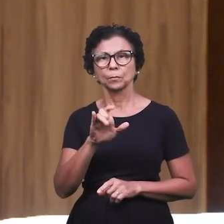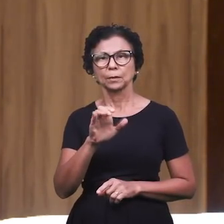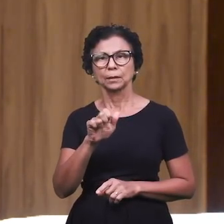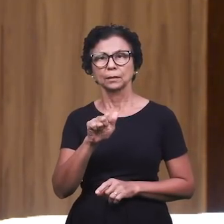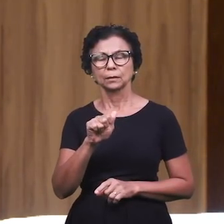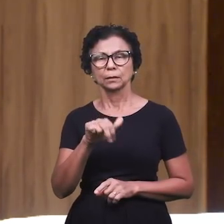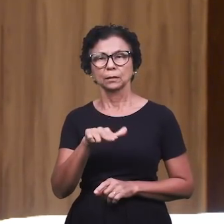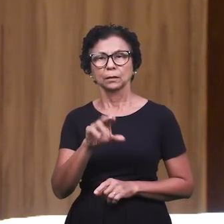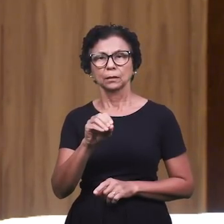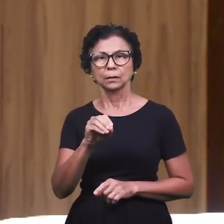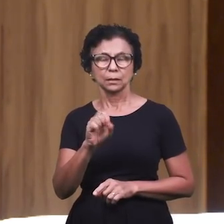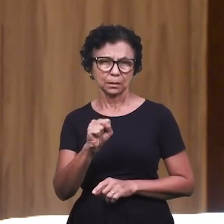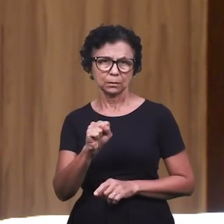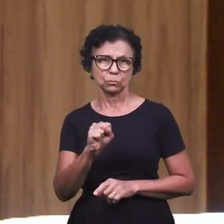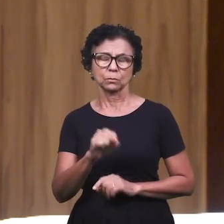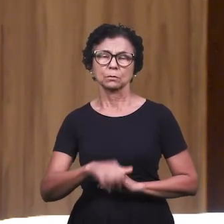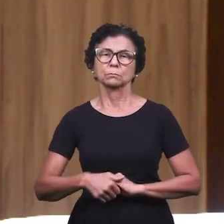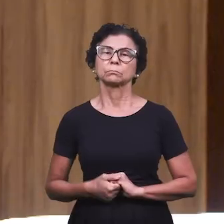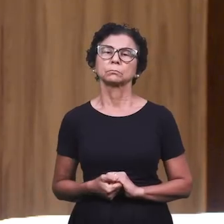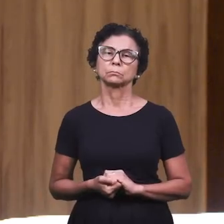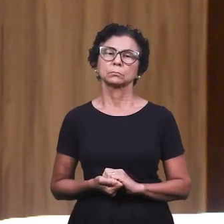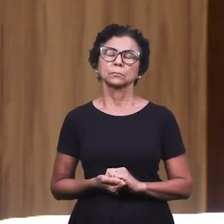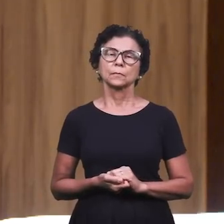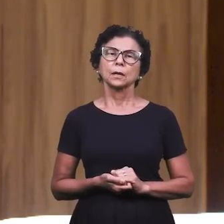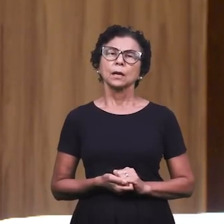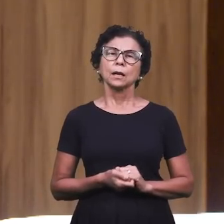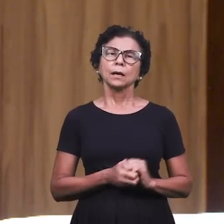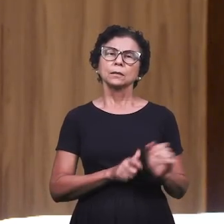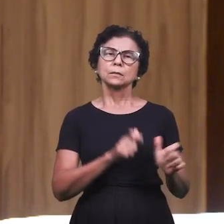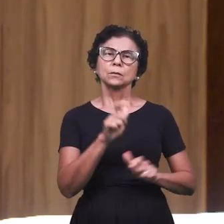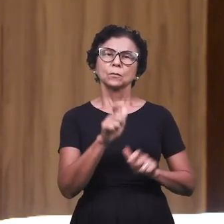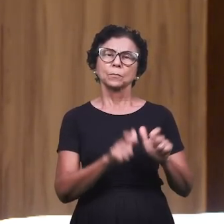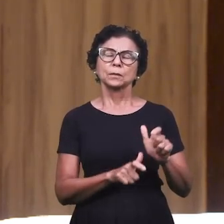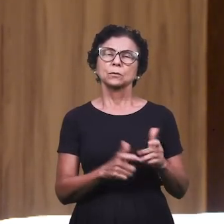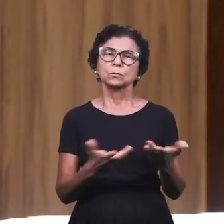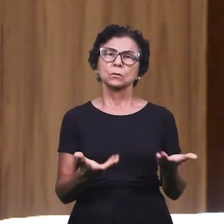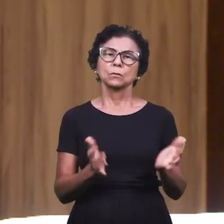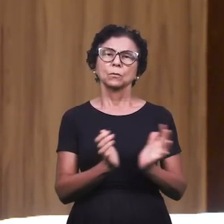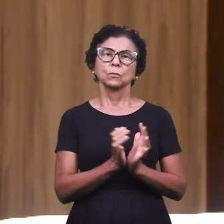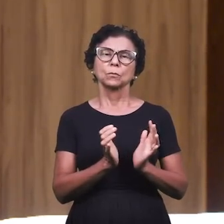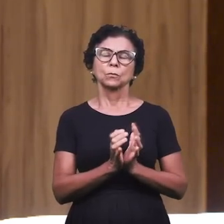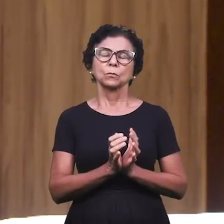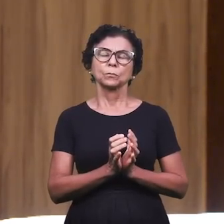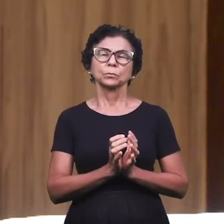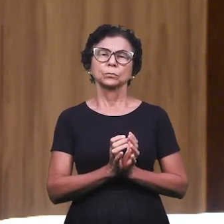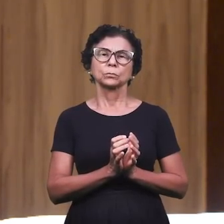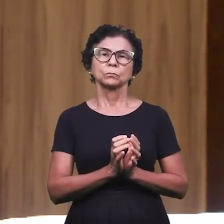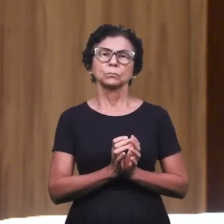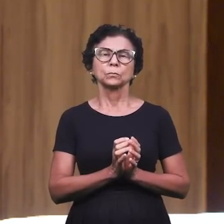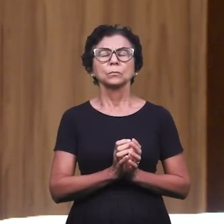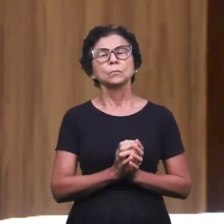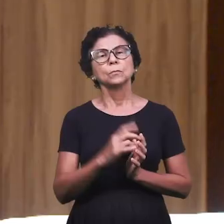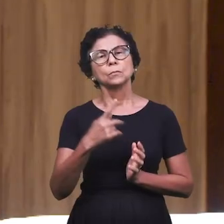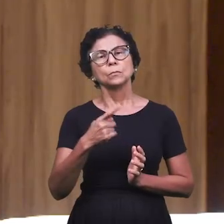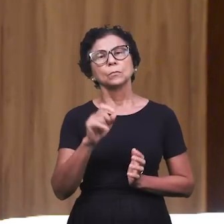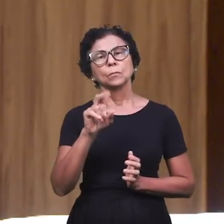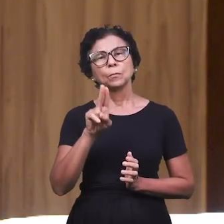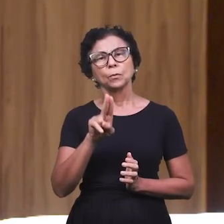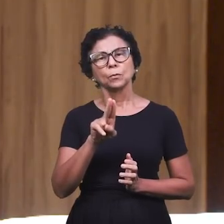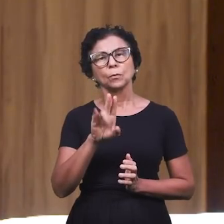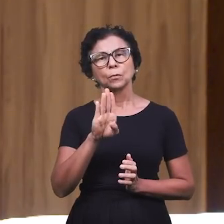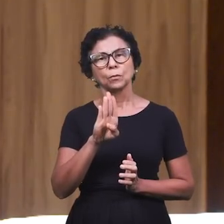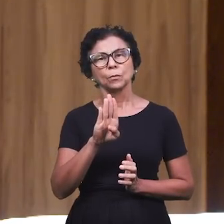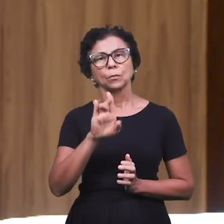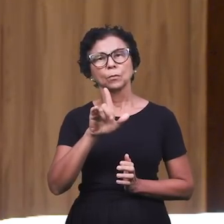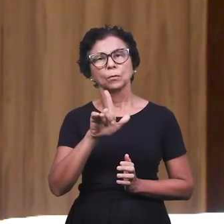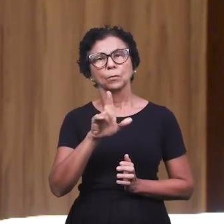A multidão estava ali, os publicanos, ele era uma classe, ele era chamado publicano, é um publicano,